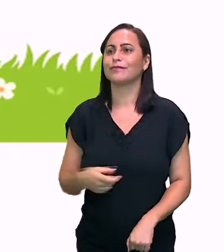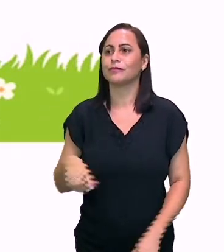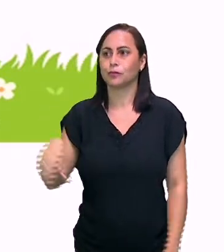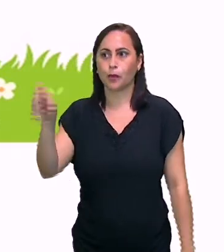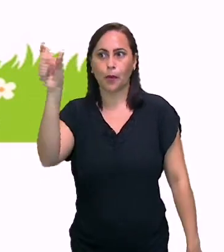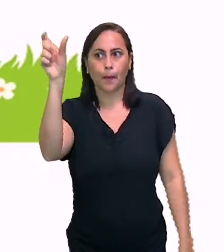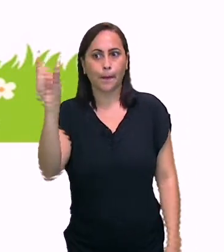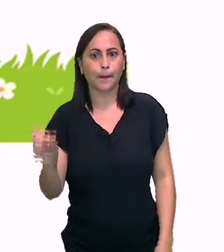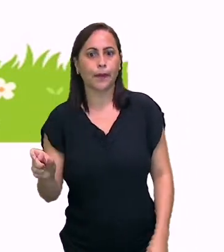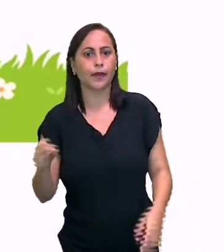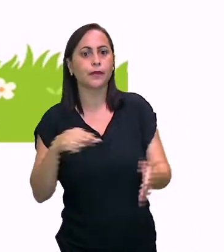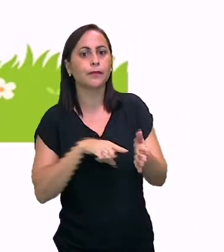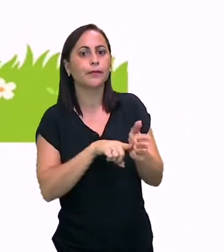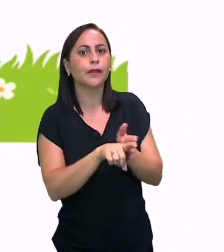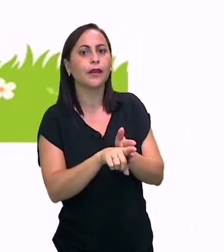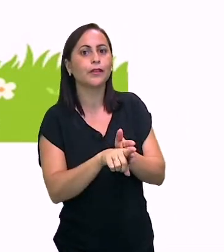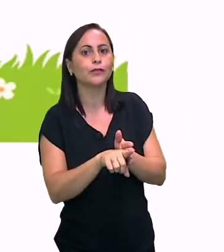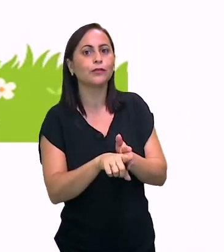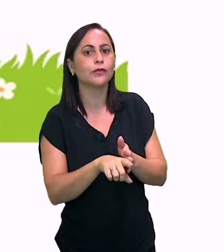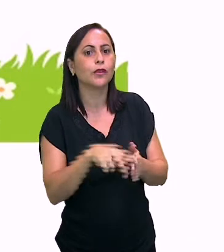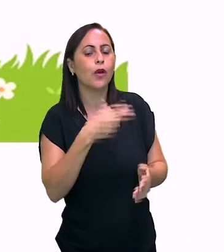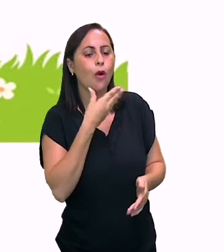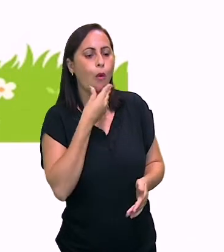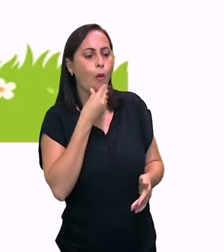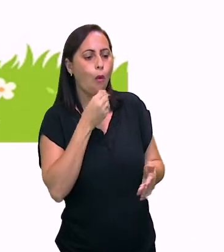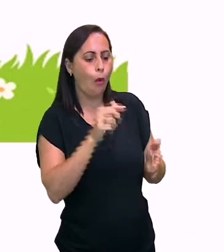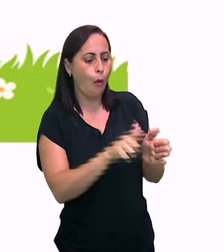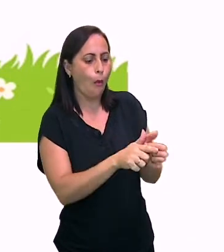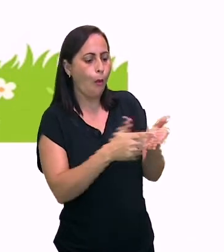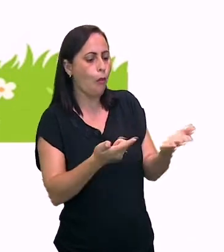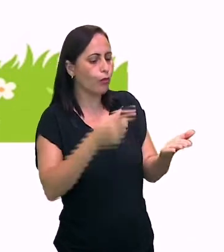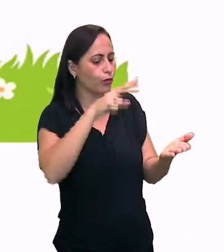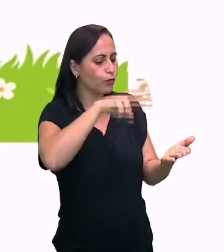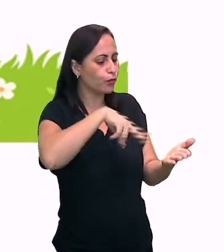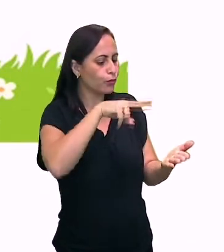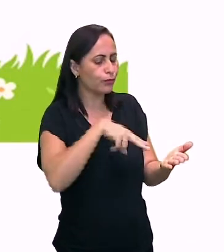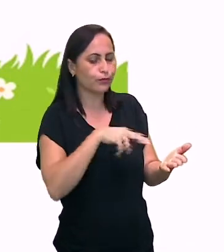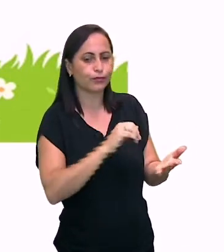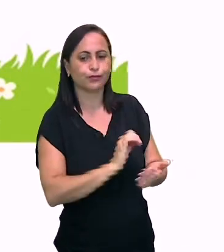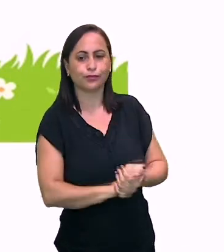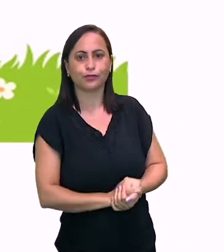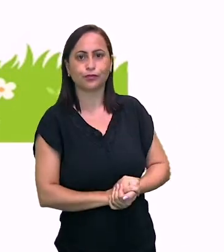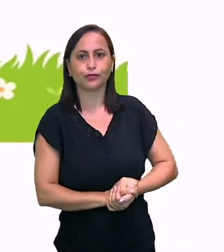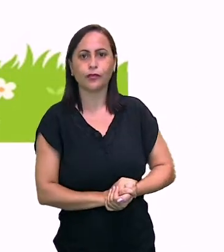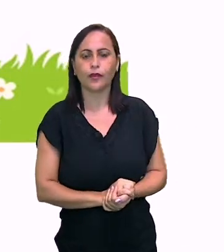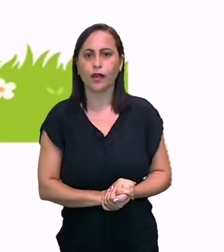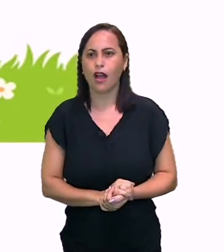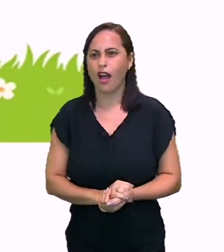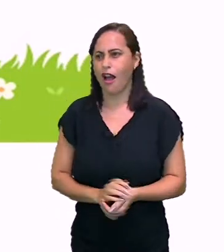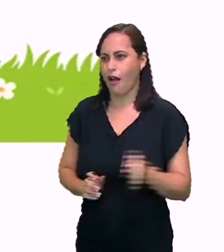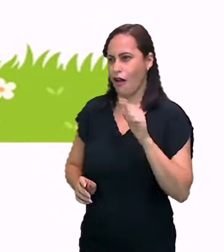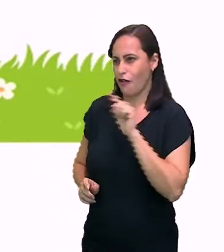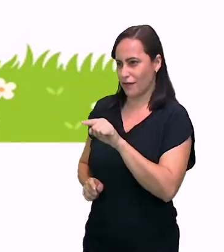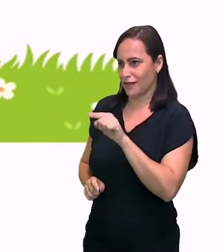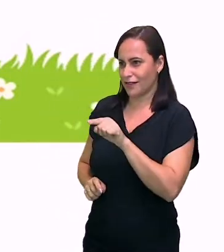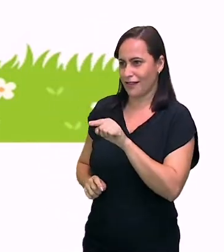Pergunta o Pedro ao jornaleiro. Você é um